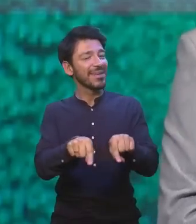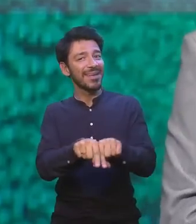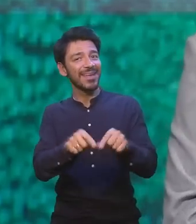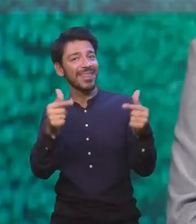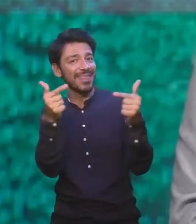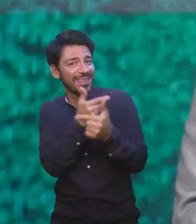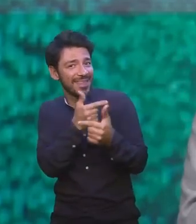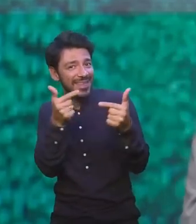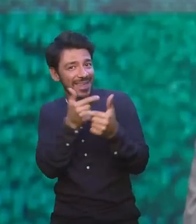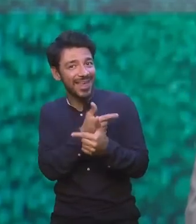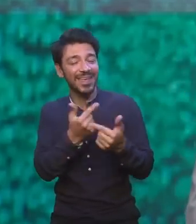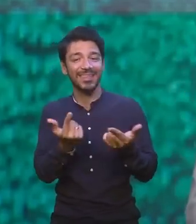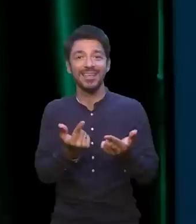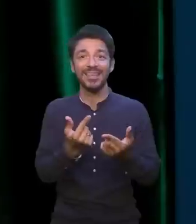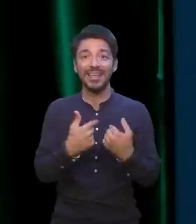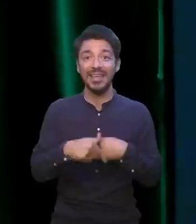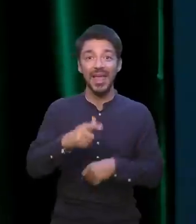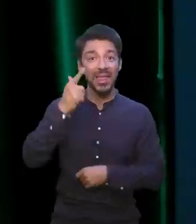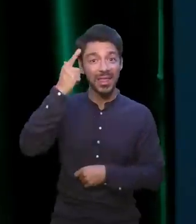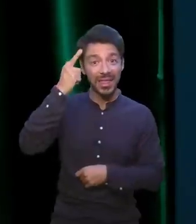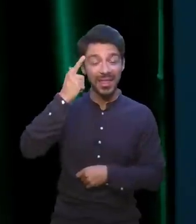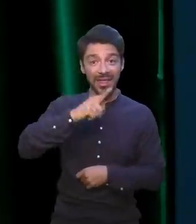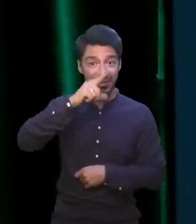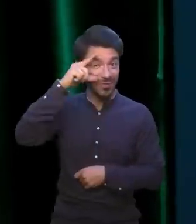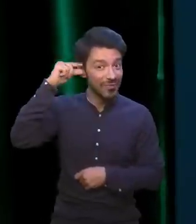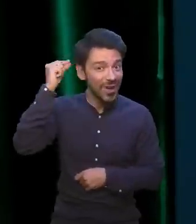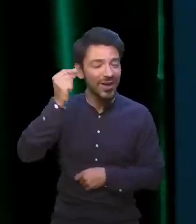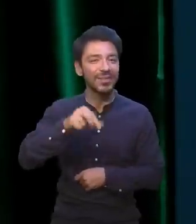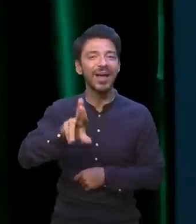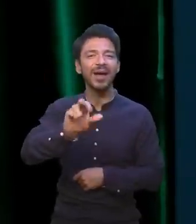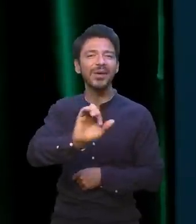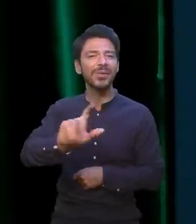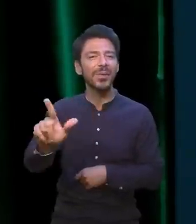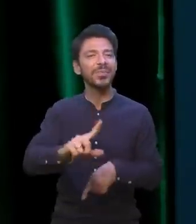O Divaldo, o Raul são pessoas de muito bom humor.